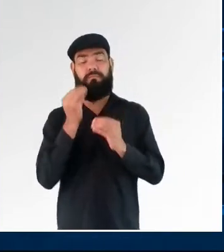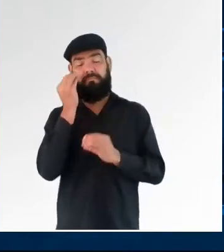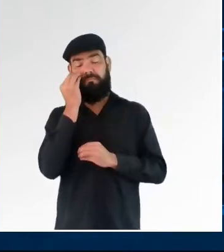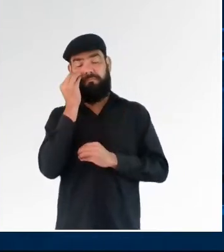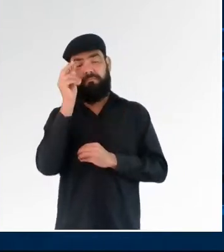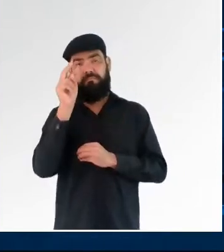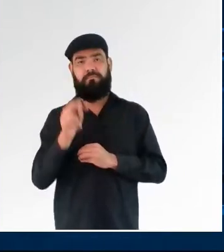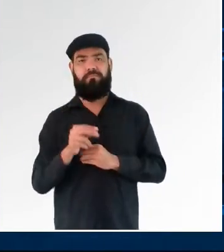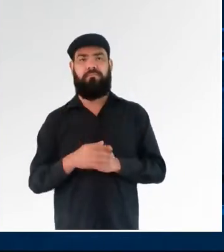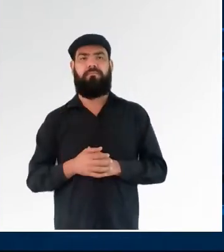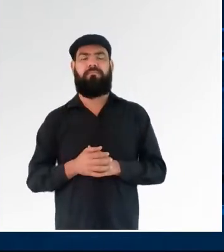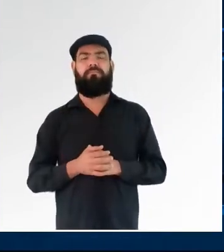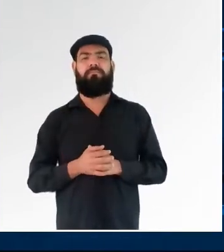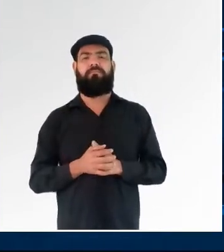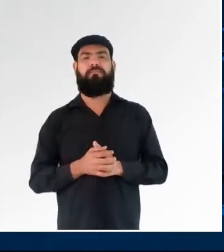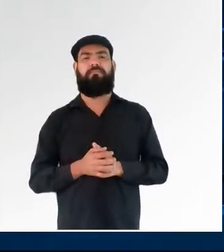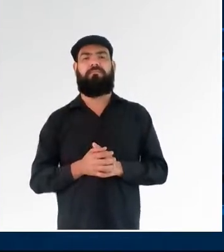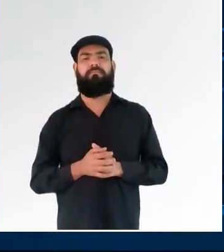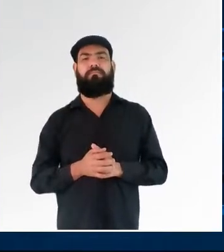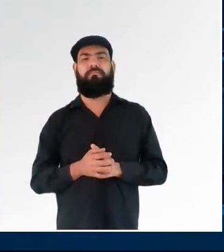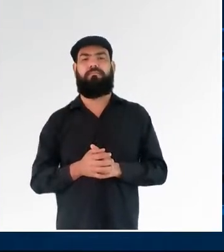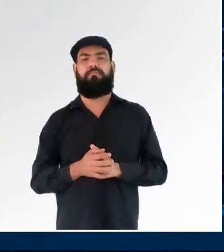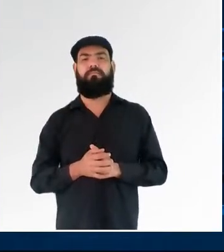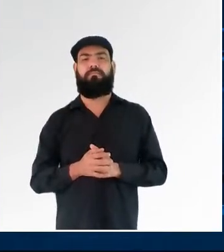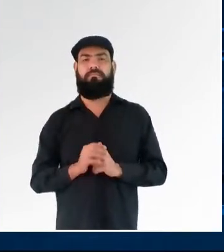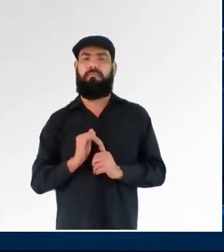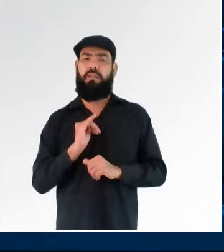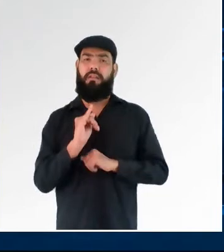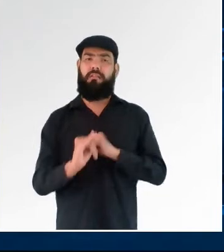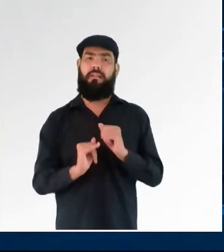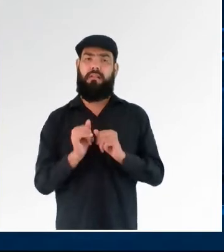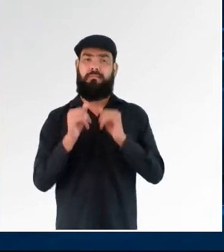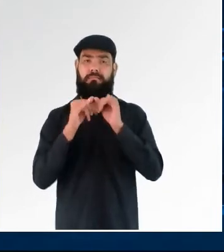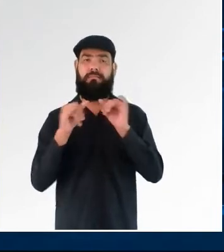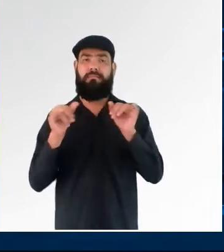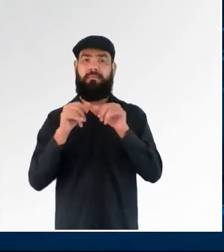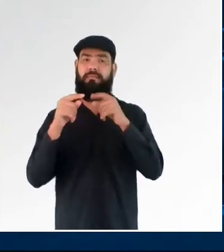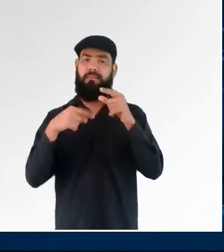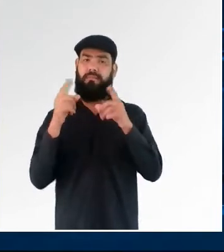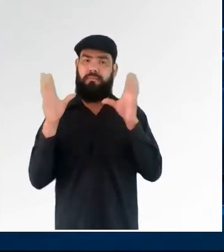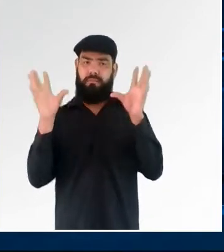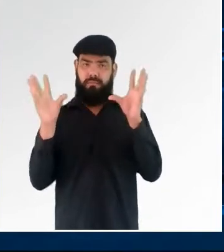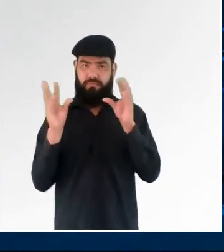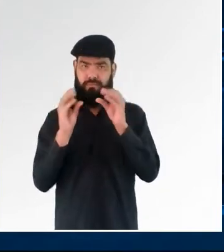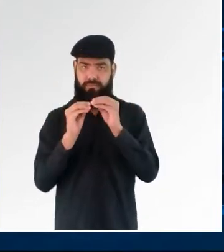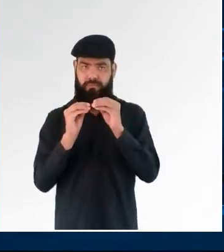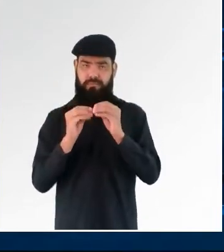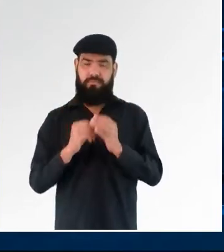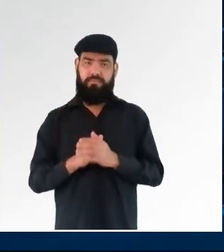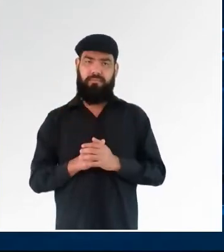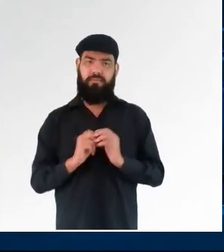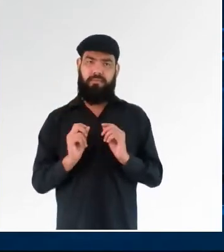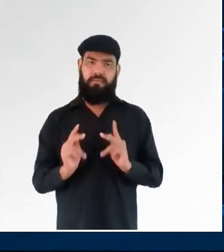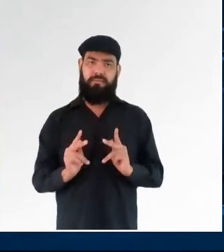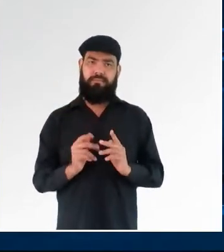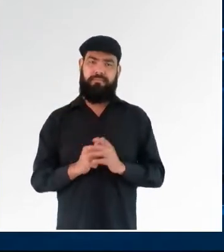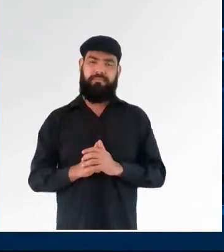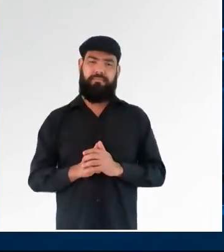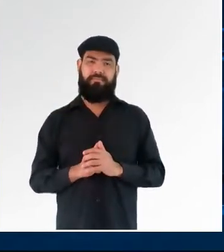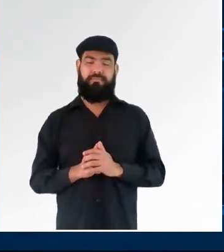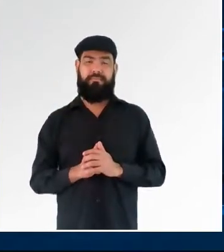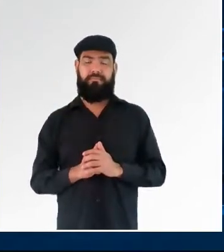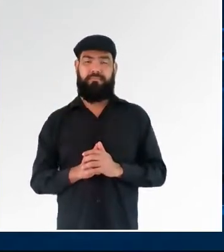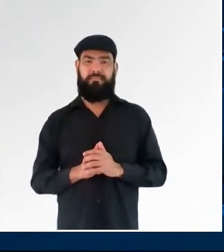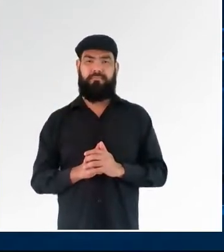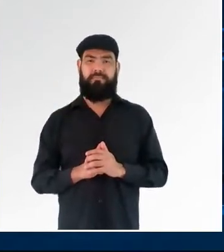desse texto aqui que está na internet, e depois nós vamos fazer um resumo, ok? Tendo em vista essas